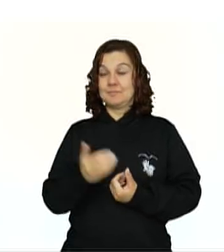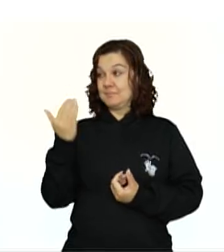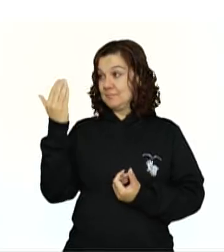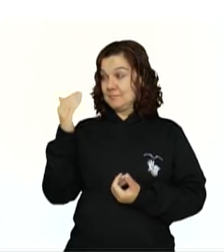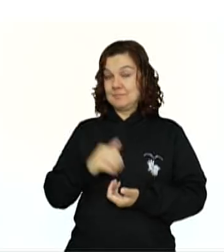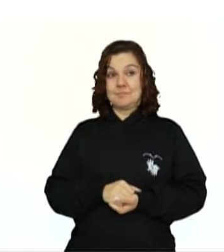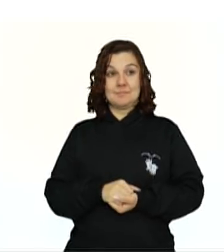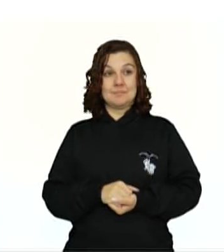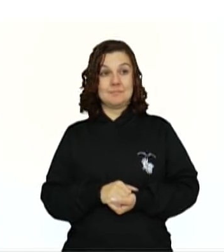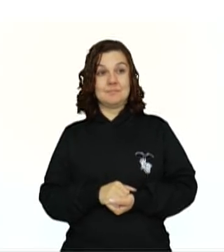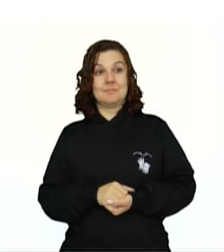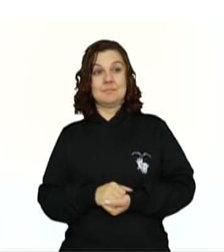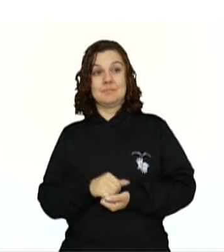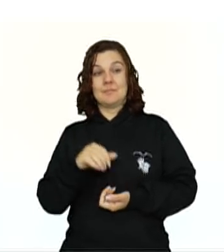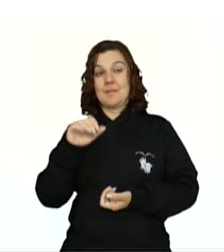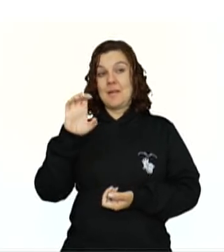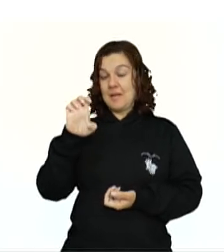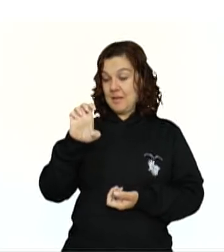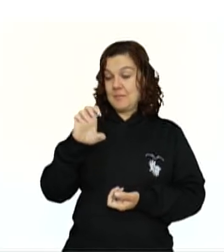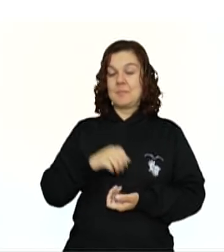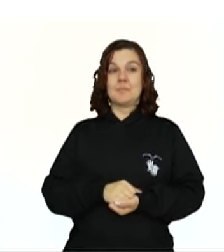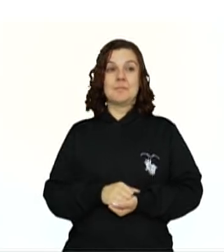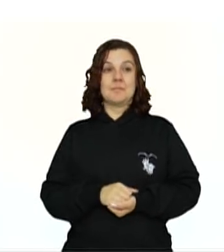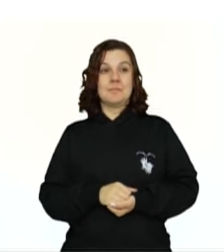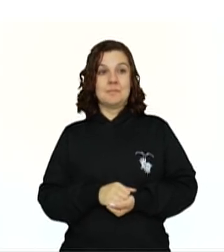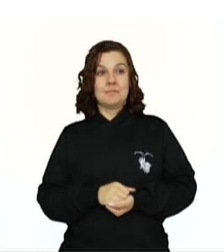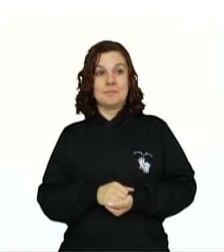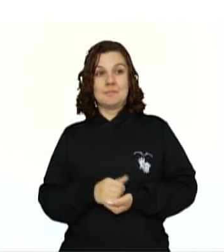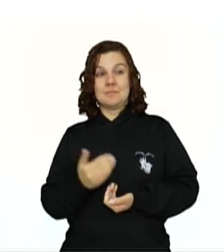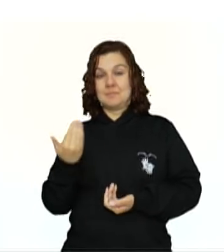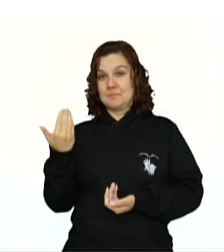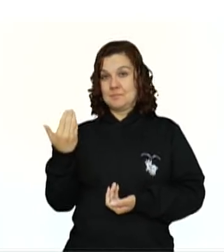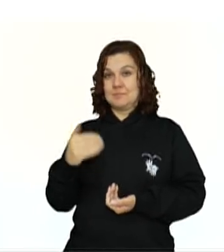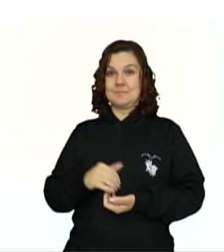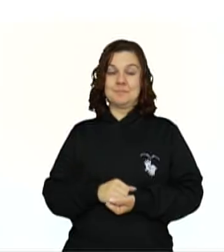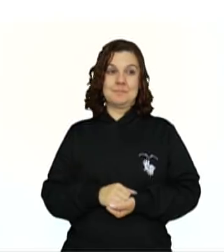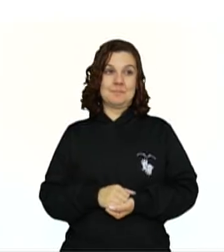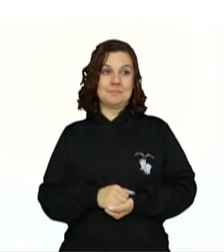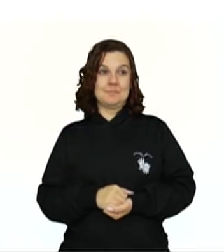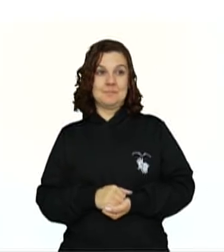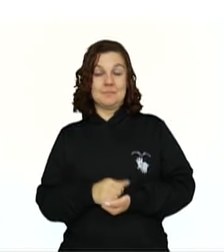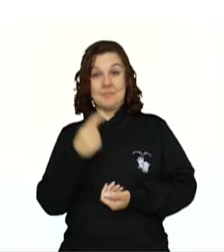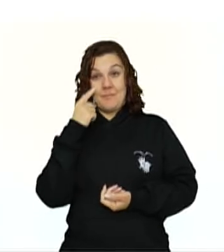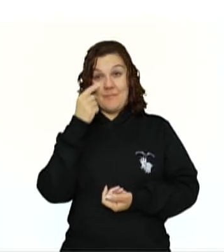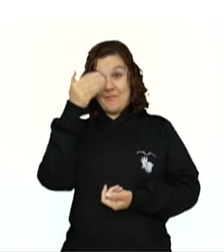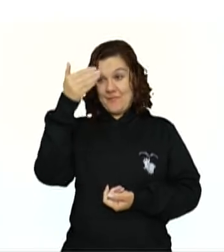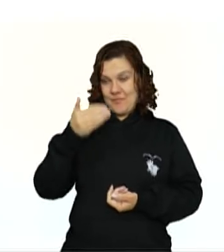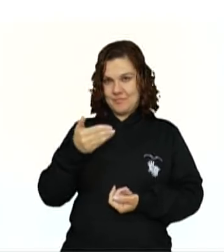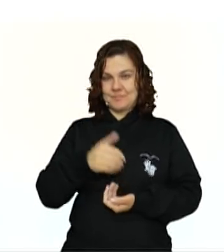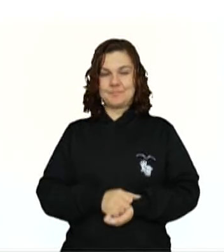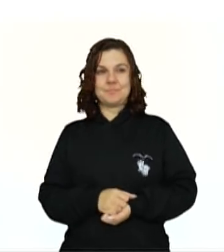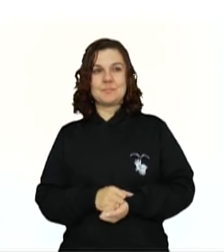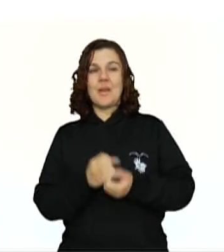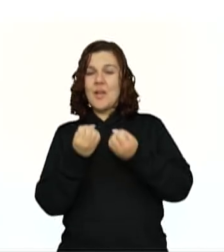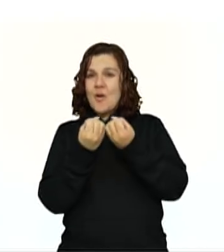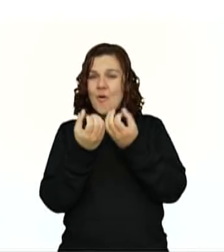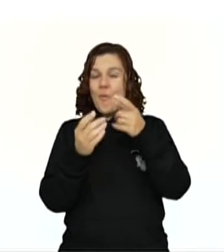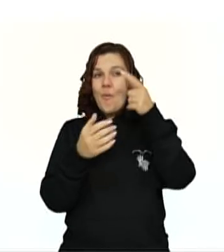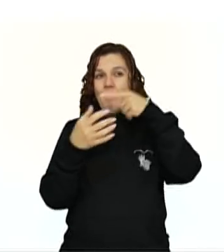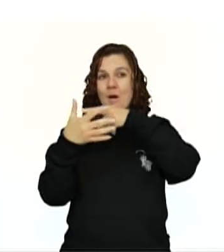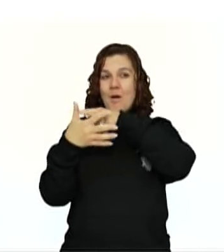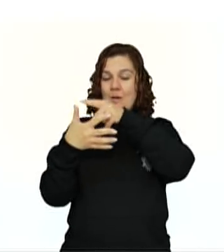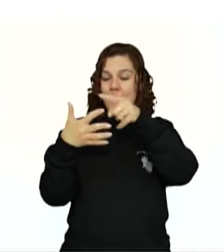fases. Letra E, inflação ou infração, tá? Veja lá qual